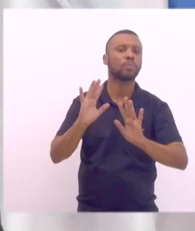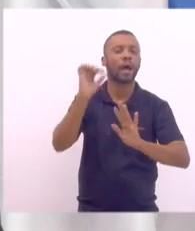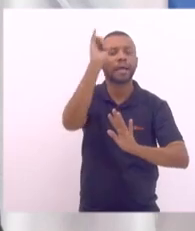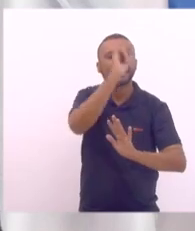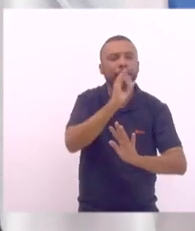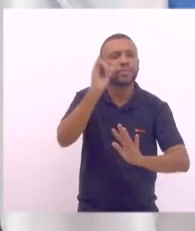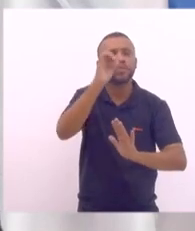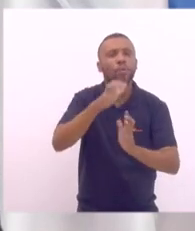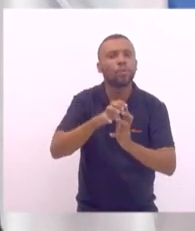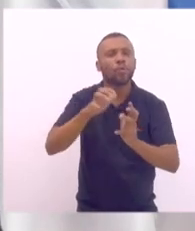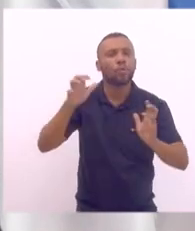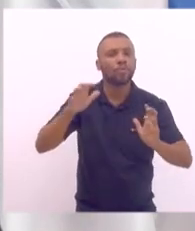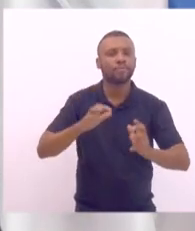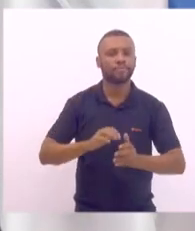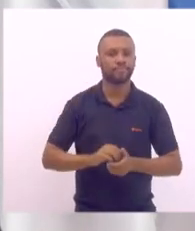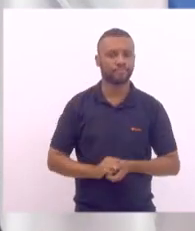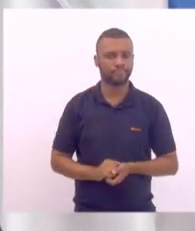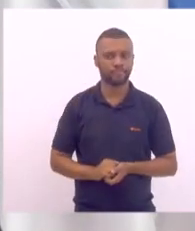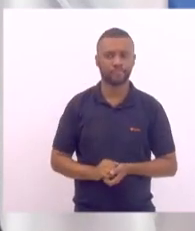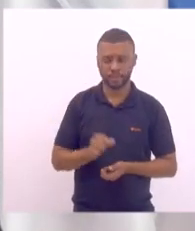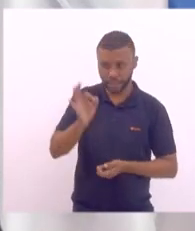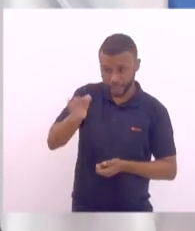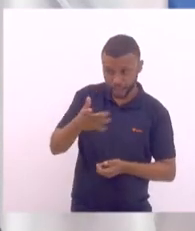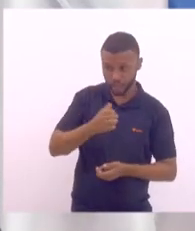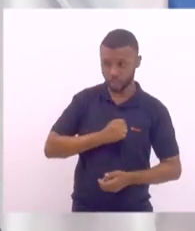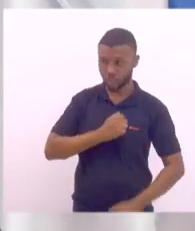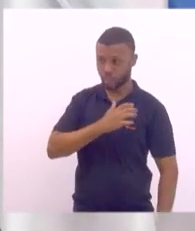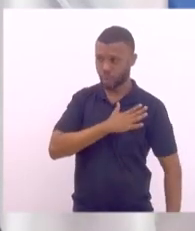antigos. É isso, coronel?